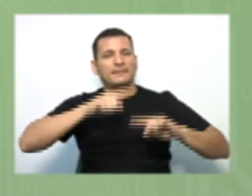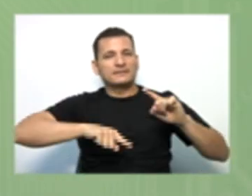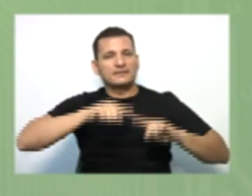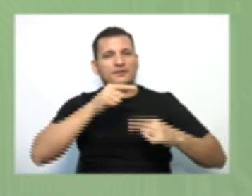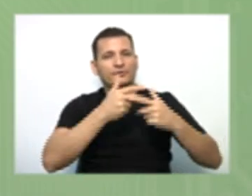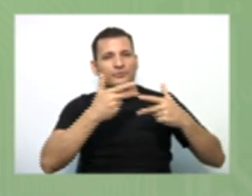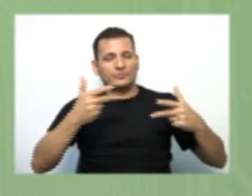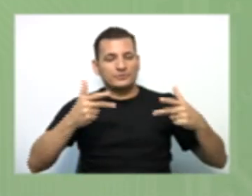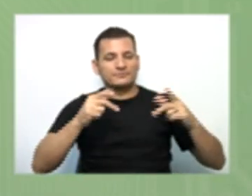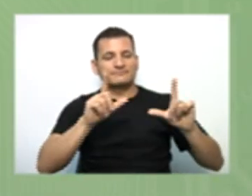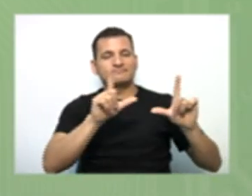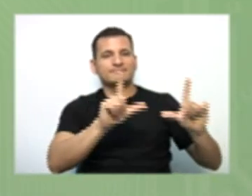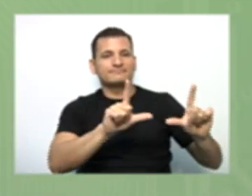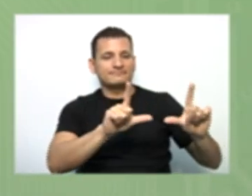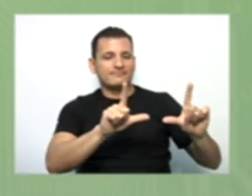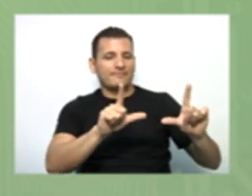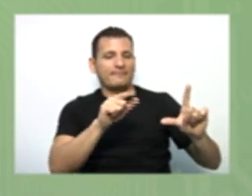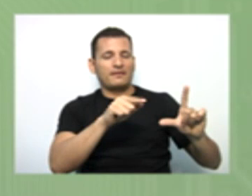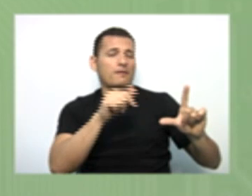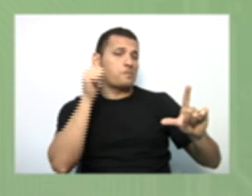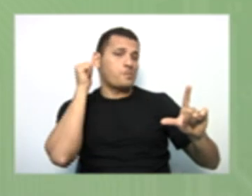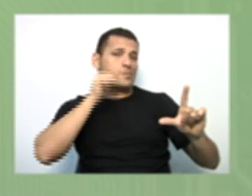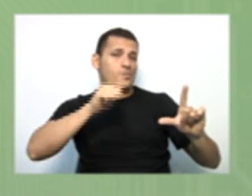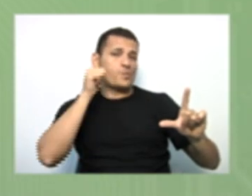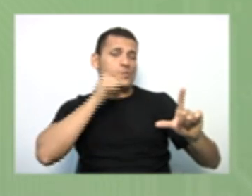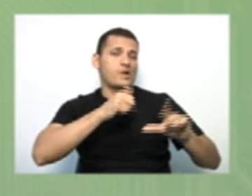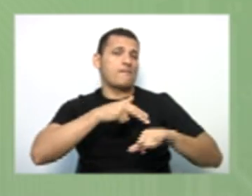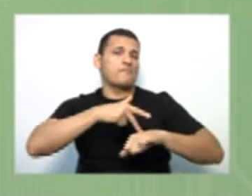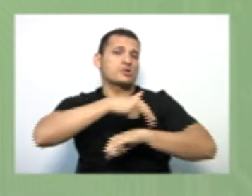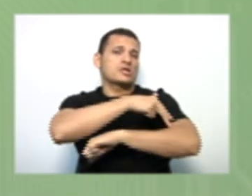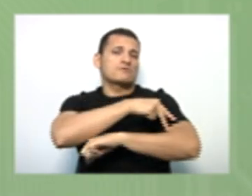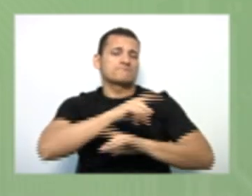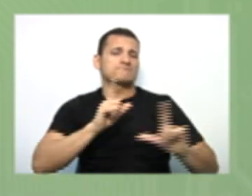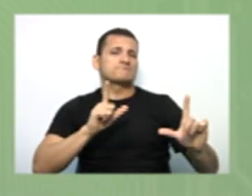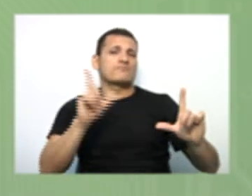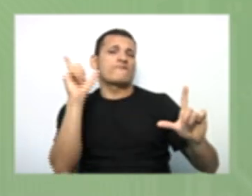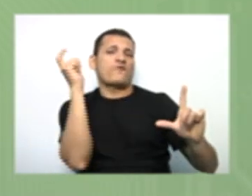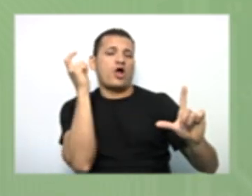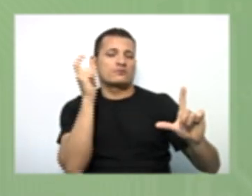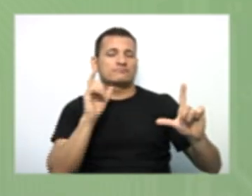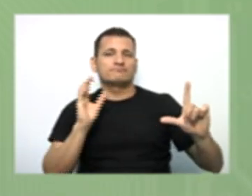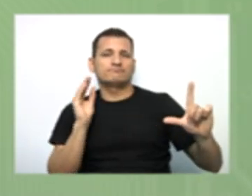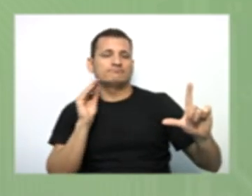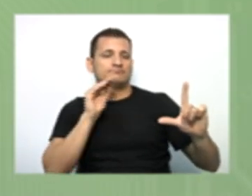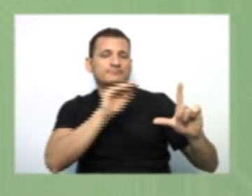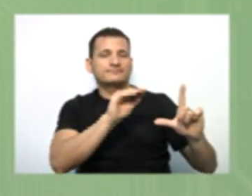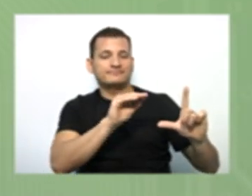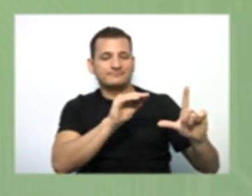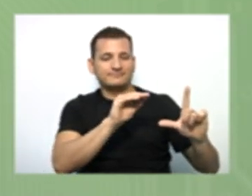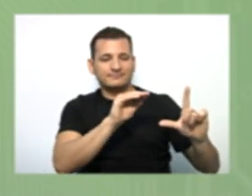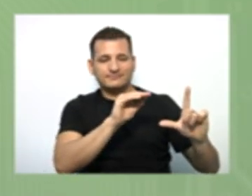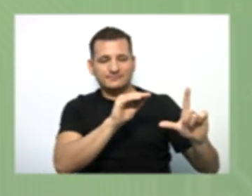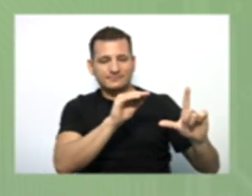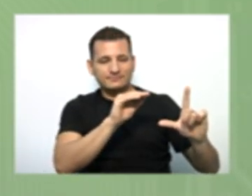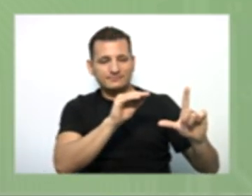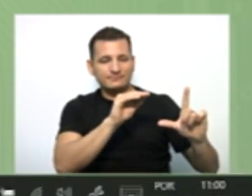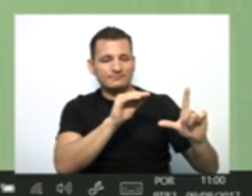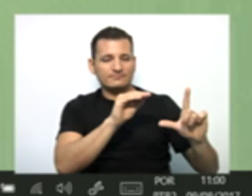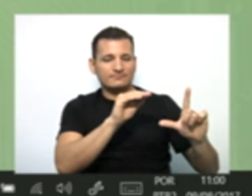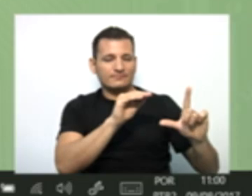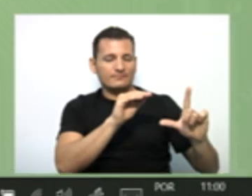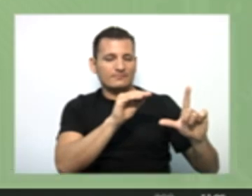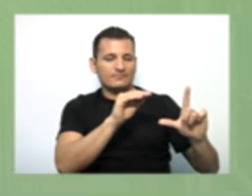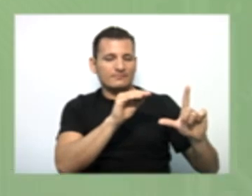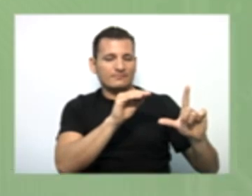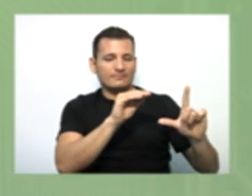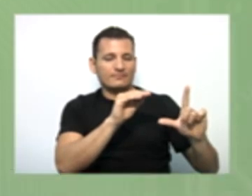E aí ele quis colocar uma modelo como fundo do site dele. E eu vou